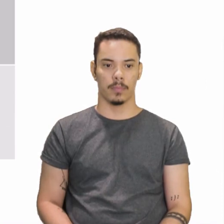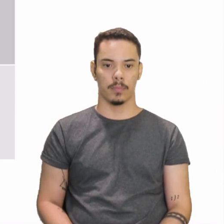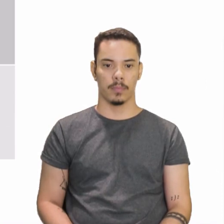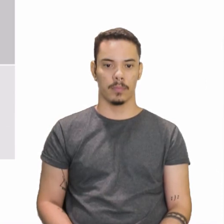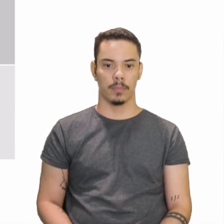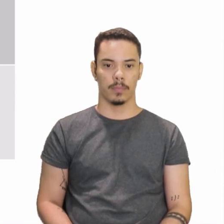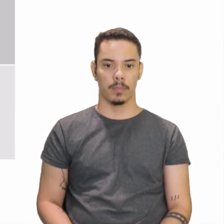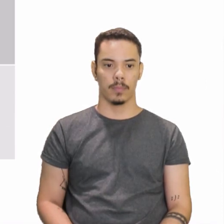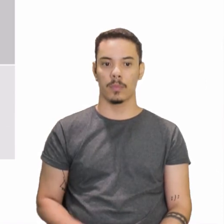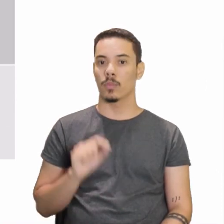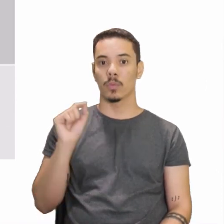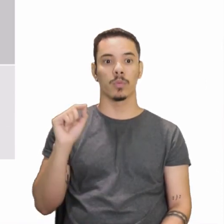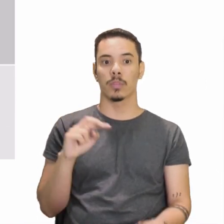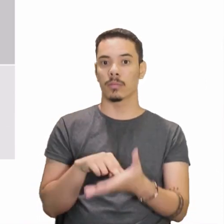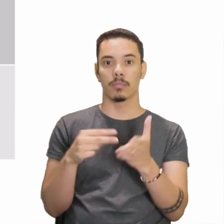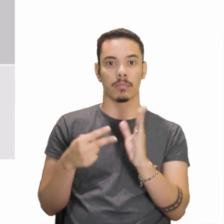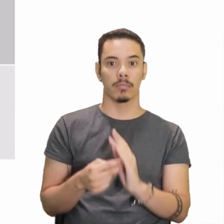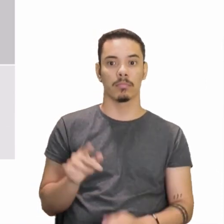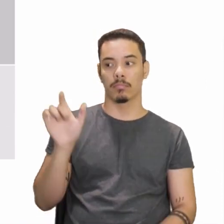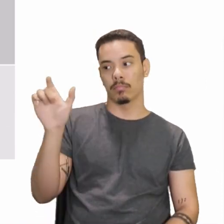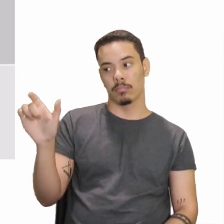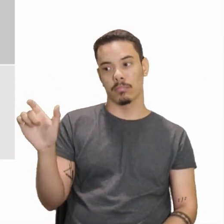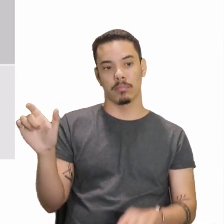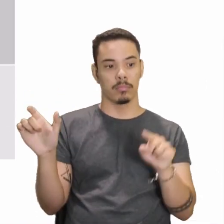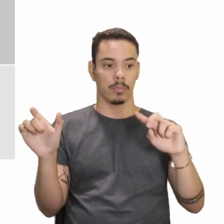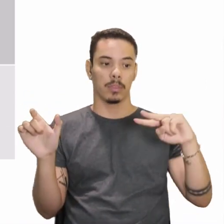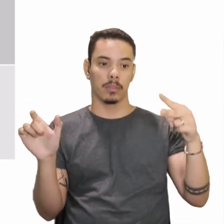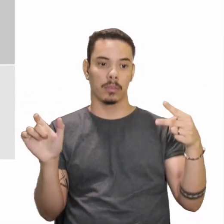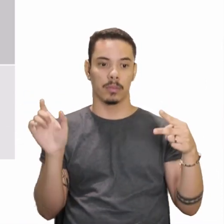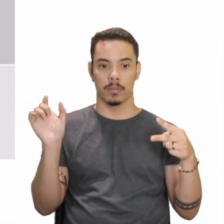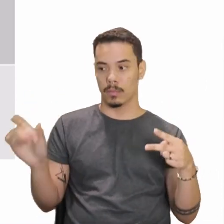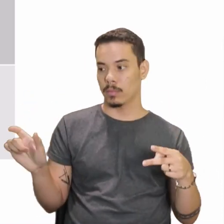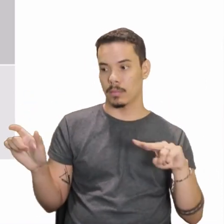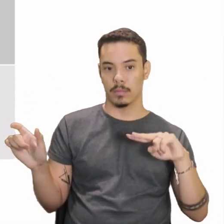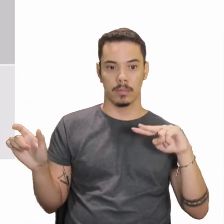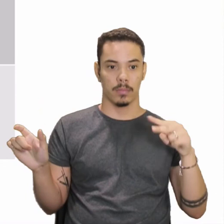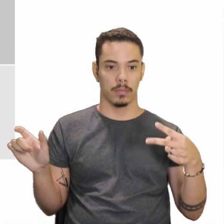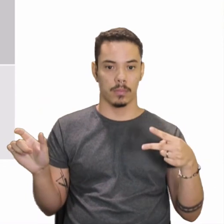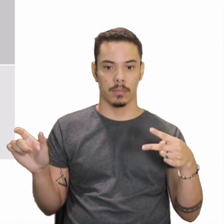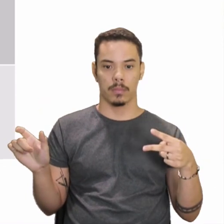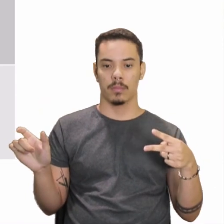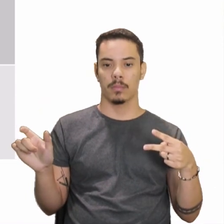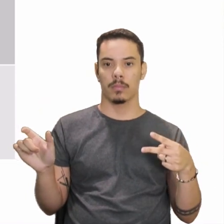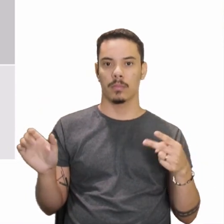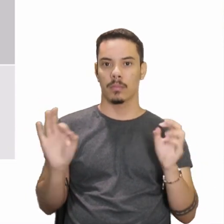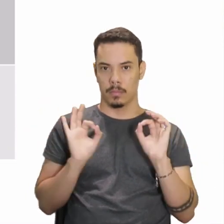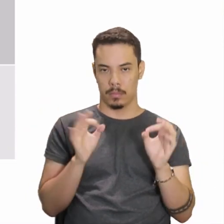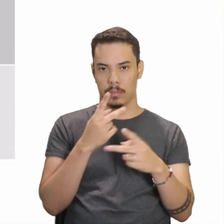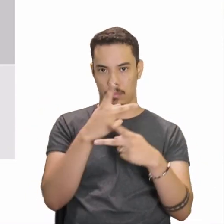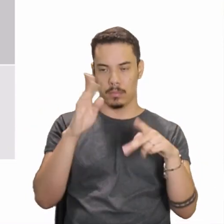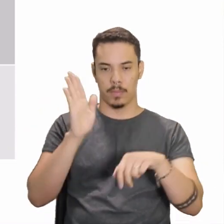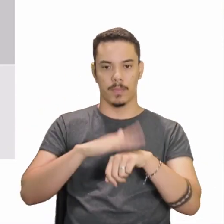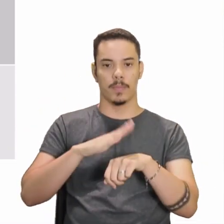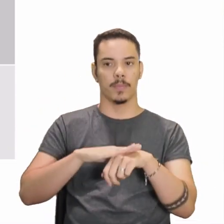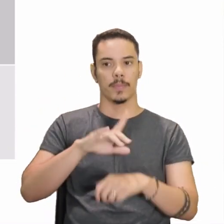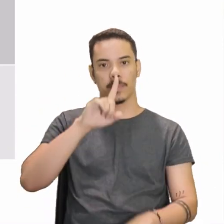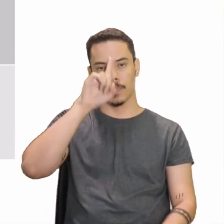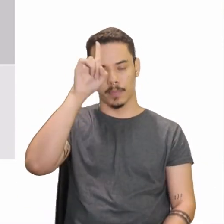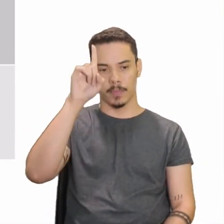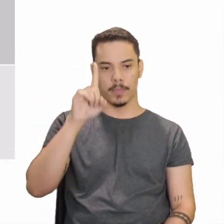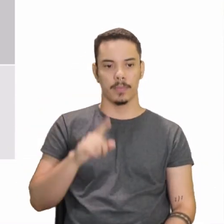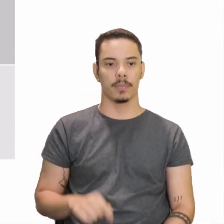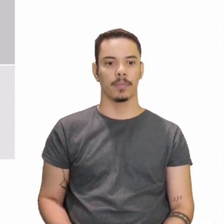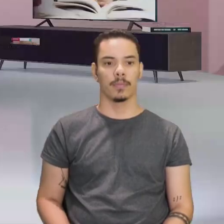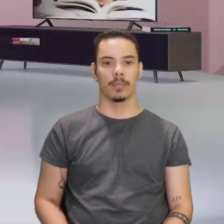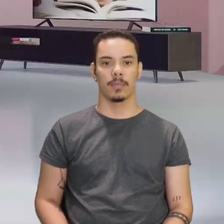dizer o quê? Torto, virado, certo? Baraúna quer dizer o quê? De madeira preta, ok?